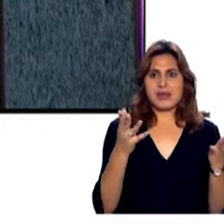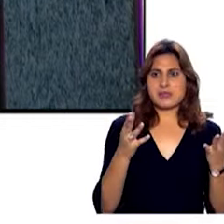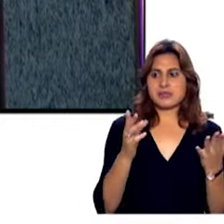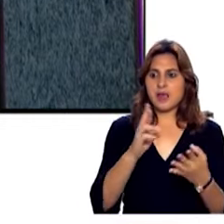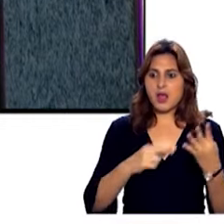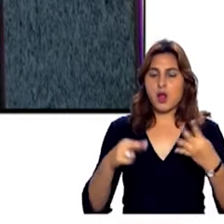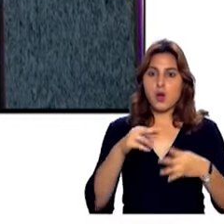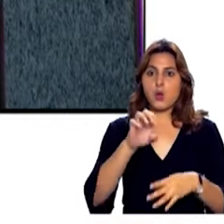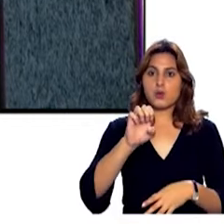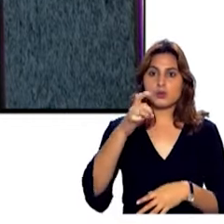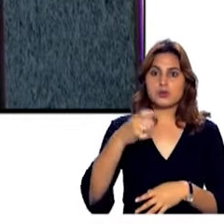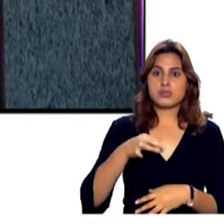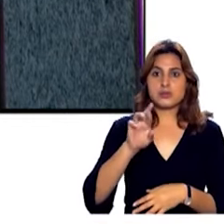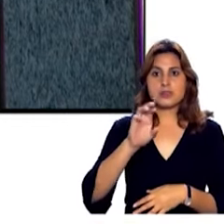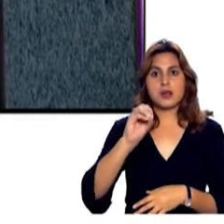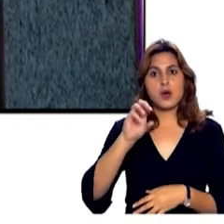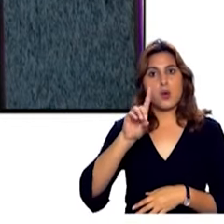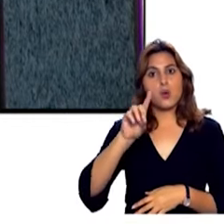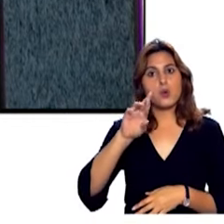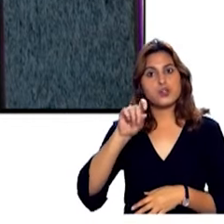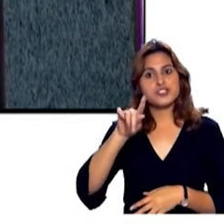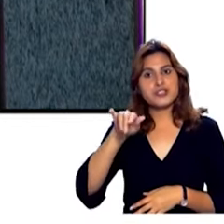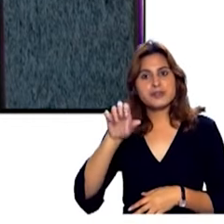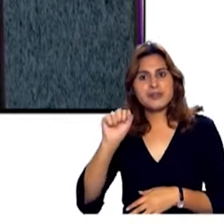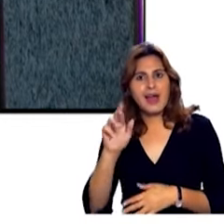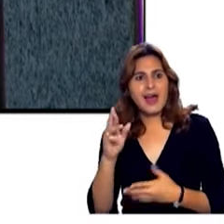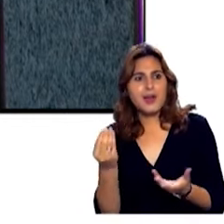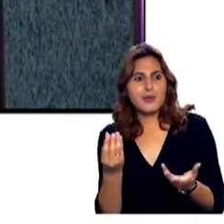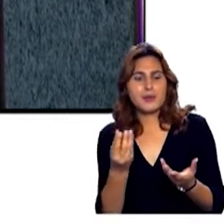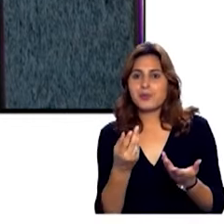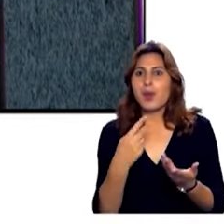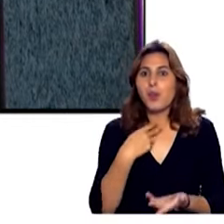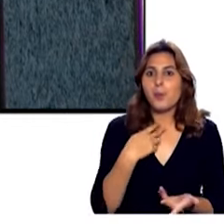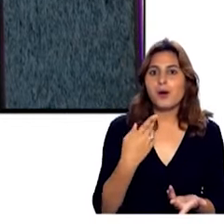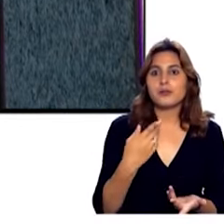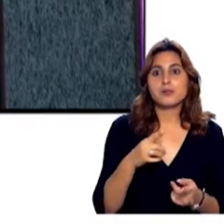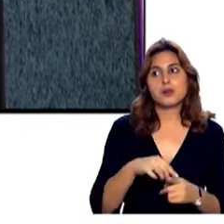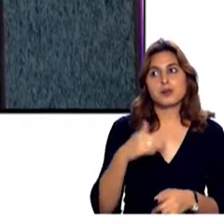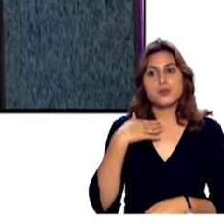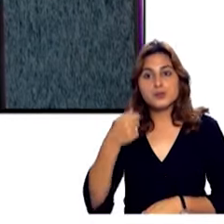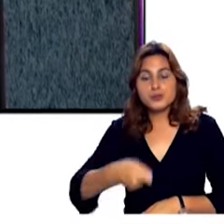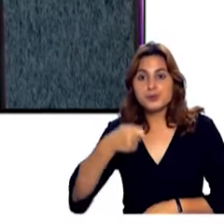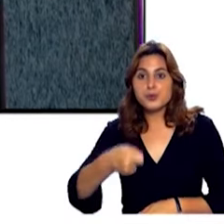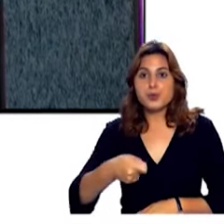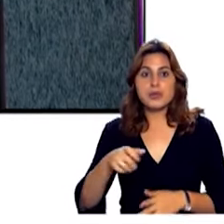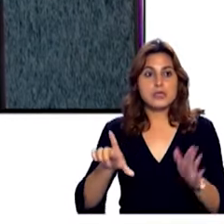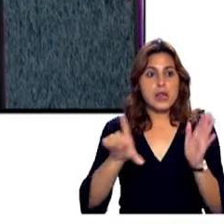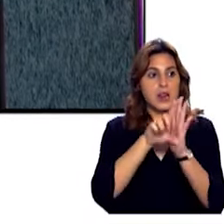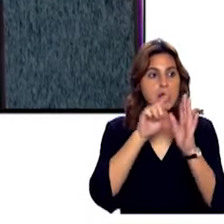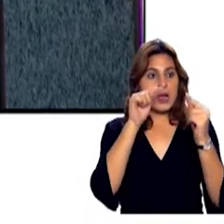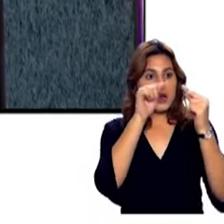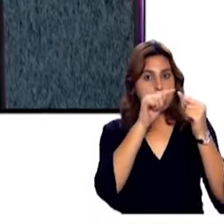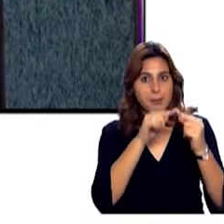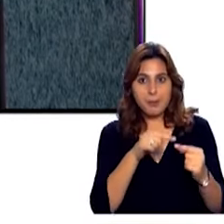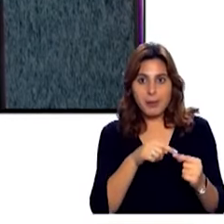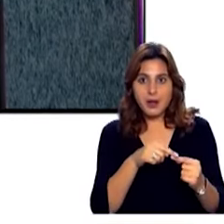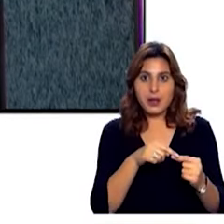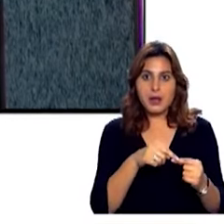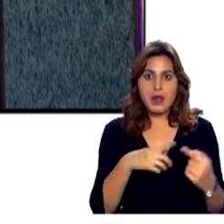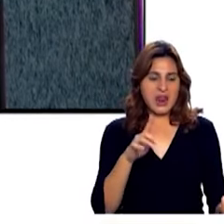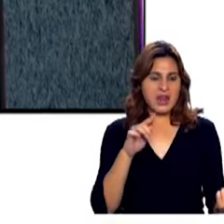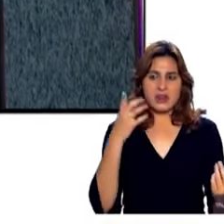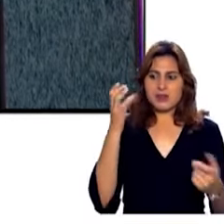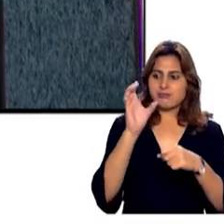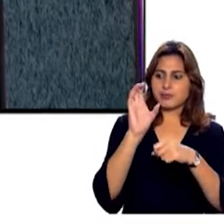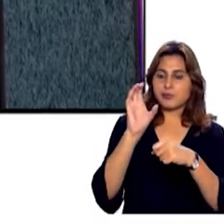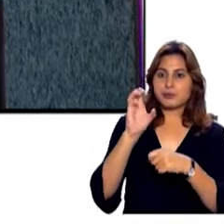extraordinário quando o juiz interpreta a lei não cabe nunca não é verdade não é verdade a verdade é